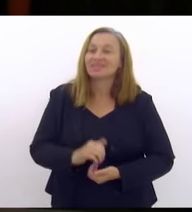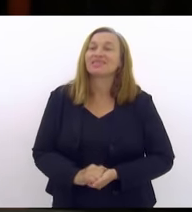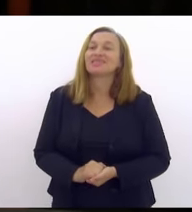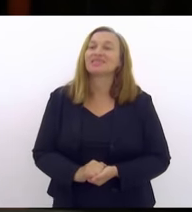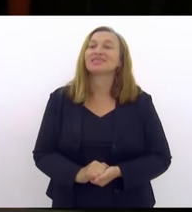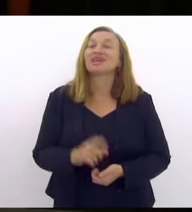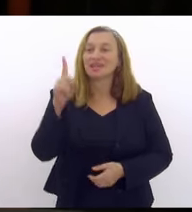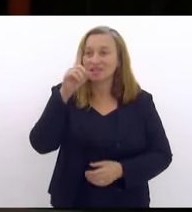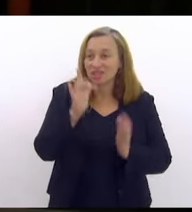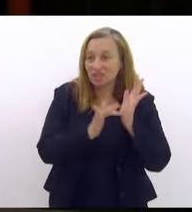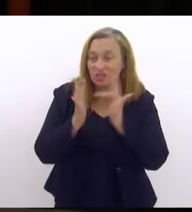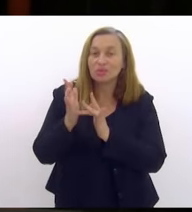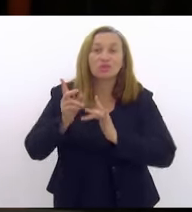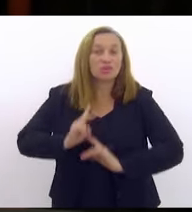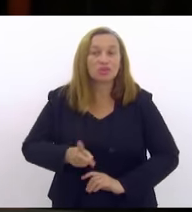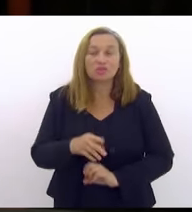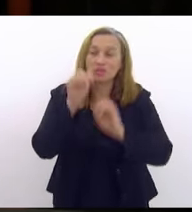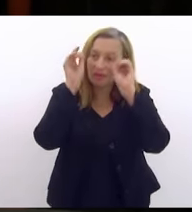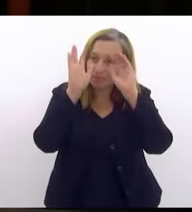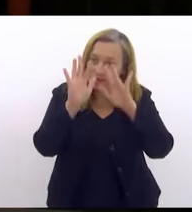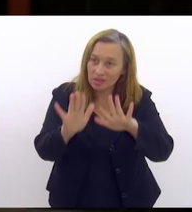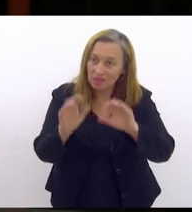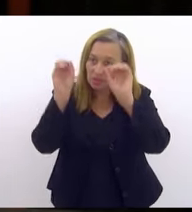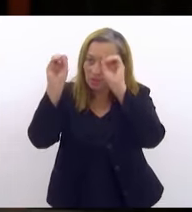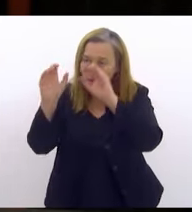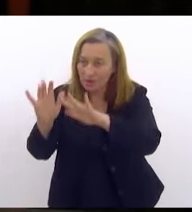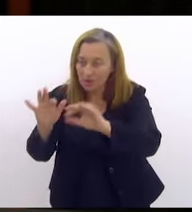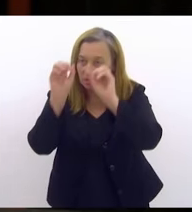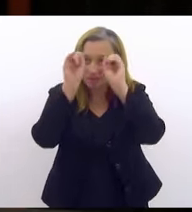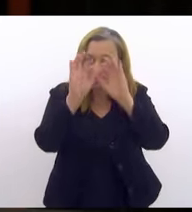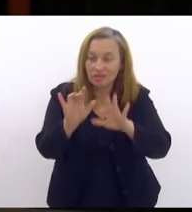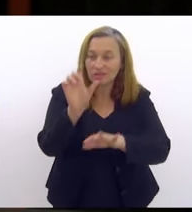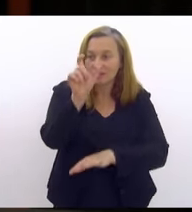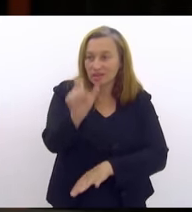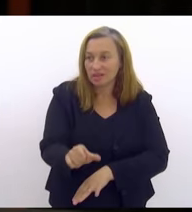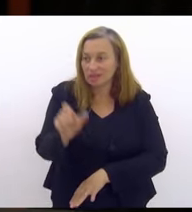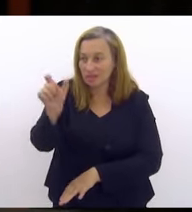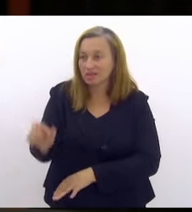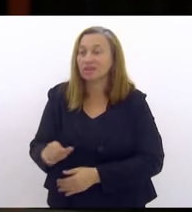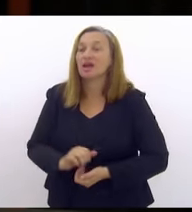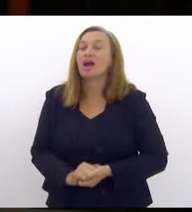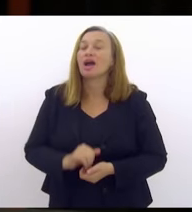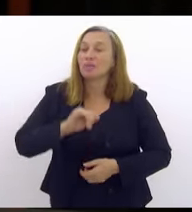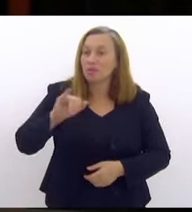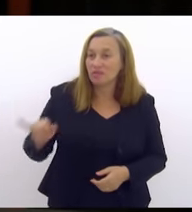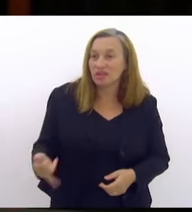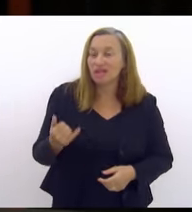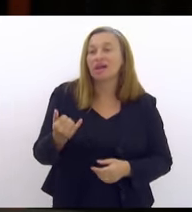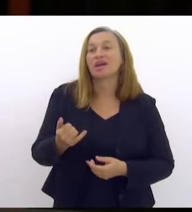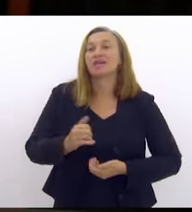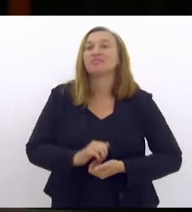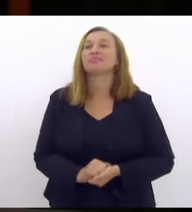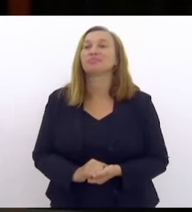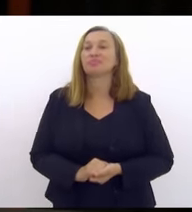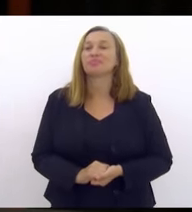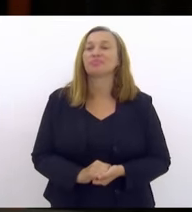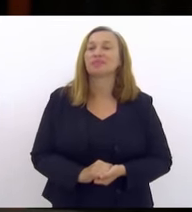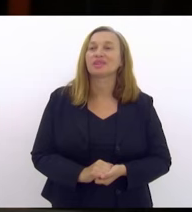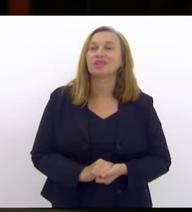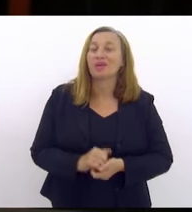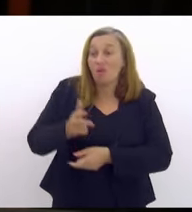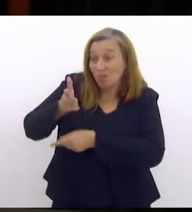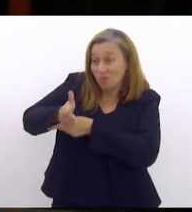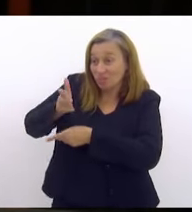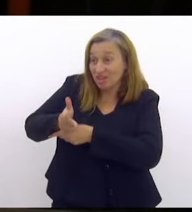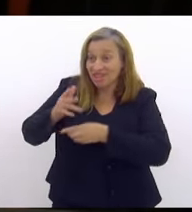Tá? Que Jesus continue abençoando a vida de cada um de vocês. Aproveitar que a gente está sendo aqui filmado,